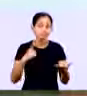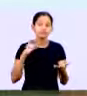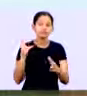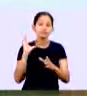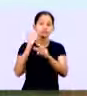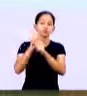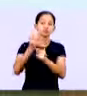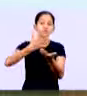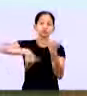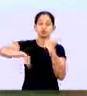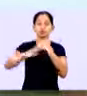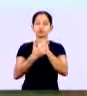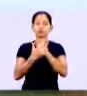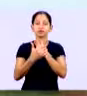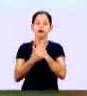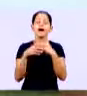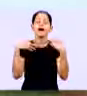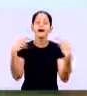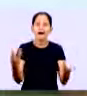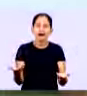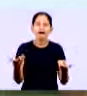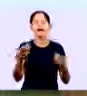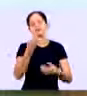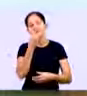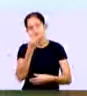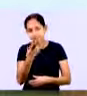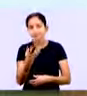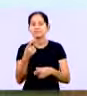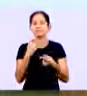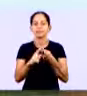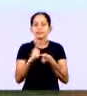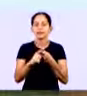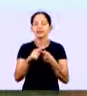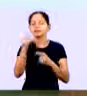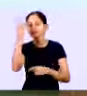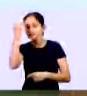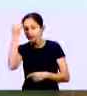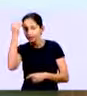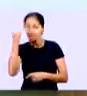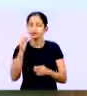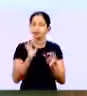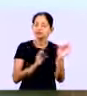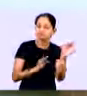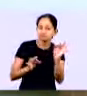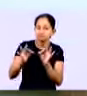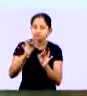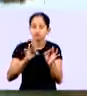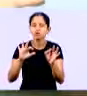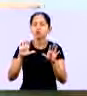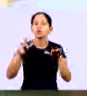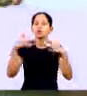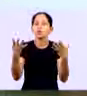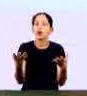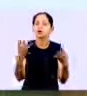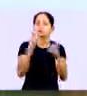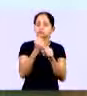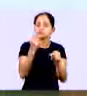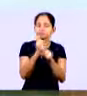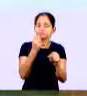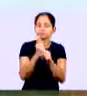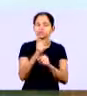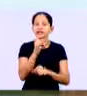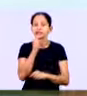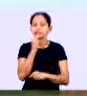total. Esse volume de vendas ele vai se traduzir para mim em condições de eu calcular quanto eu vou precisar de recursos de terceiros,